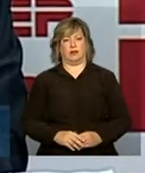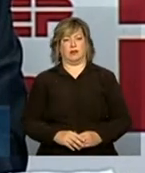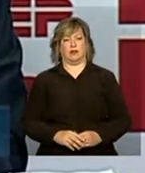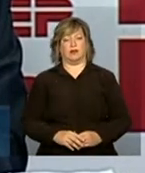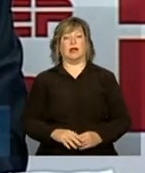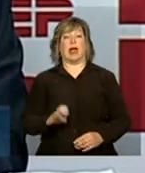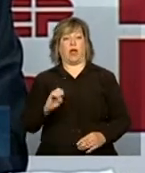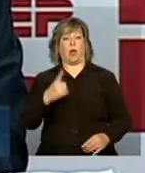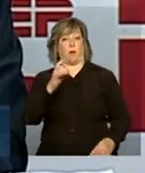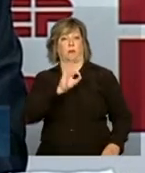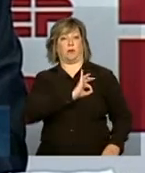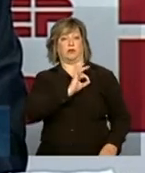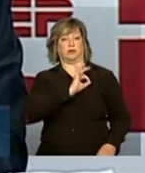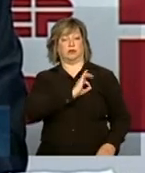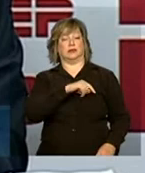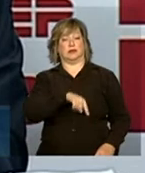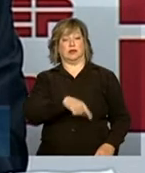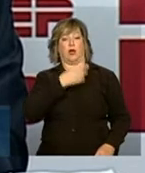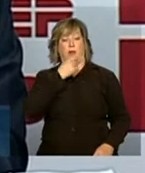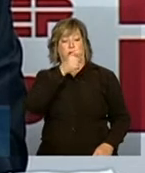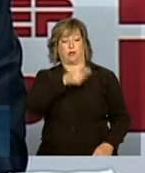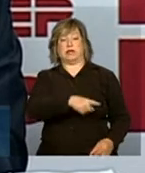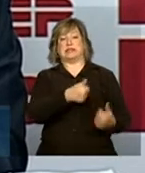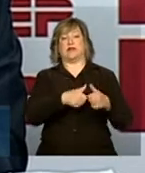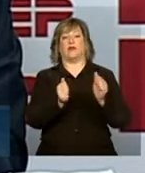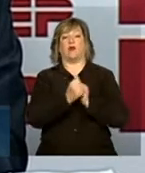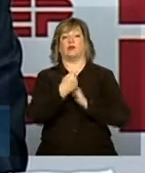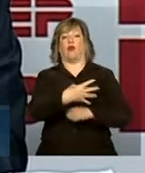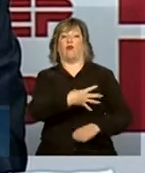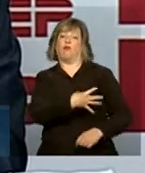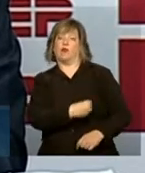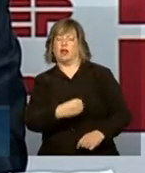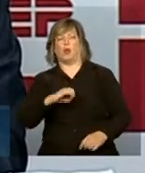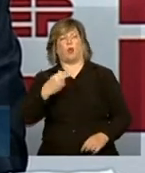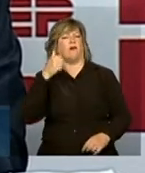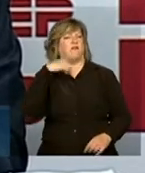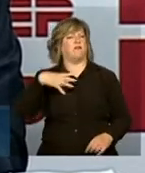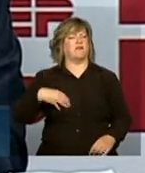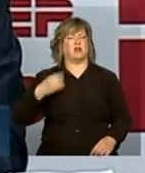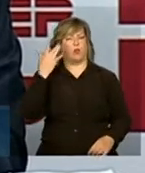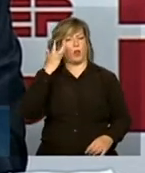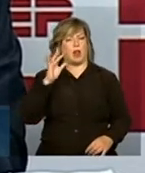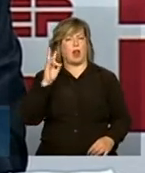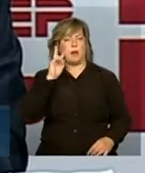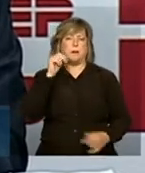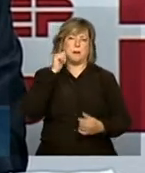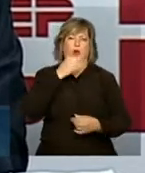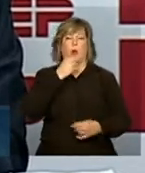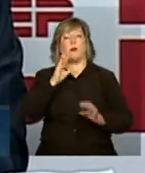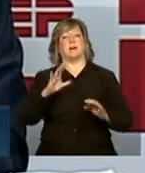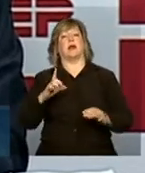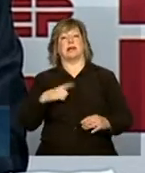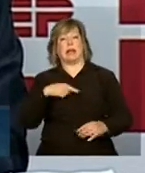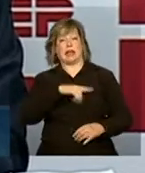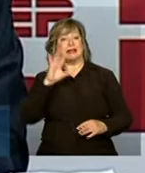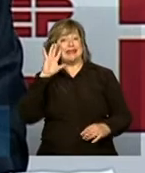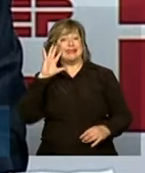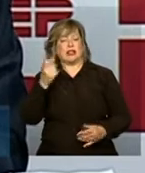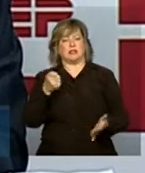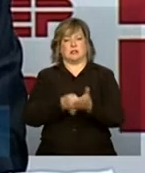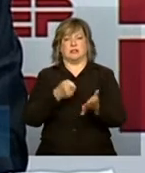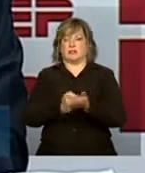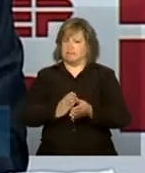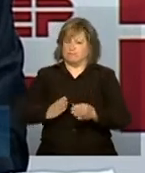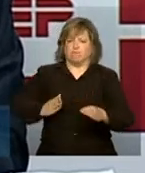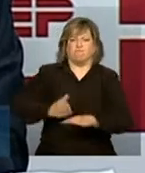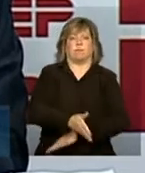um policial que estava com seu filho, ou filha, não lembro exatamente os detalhes, e ele tentou forçar